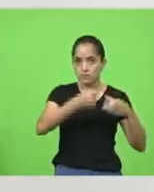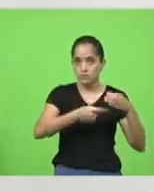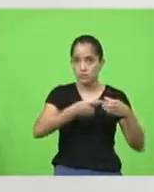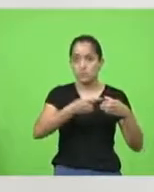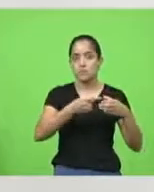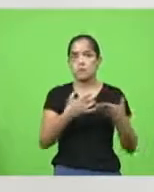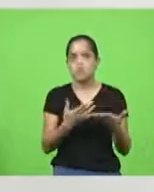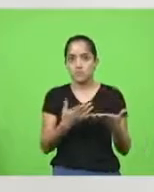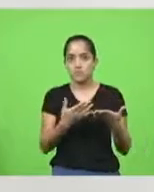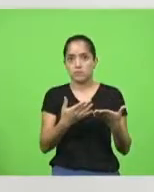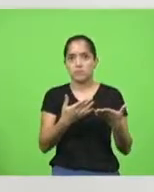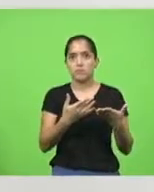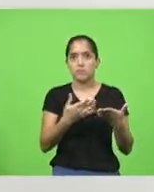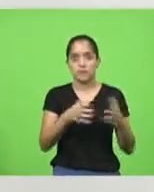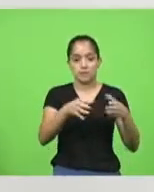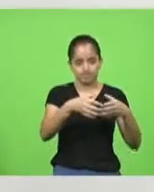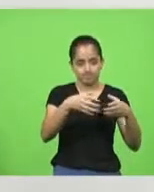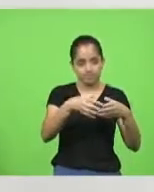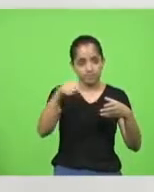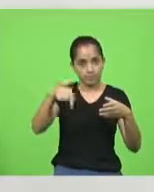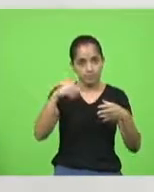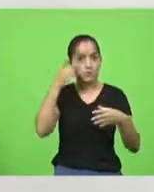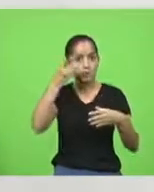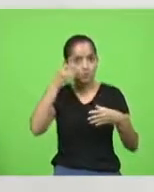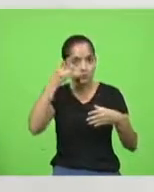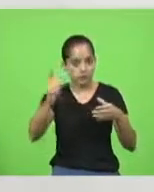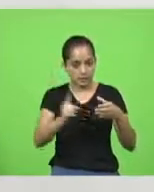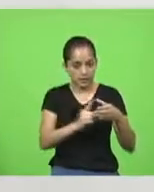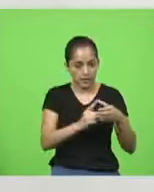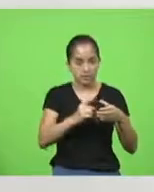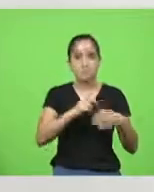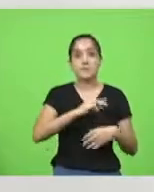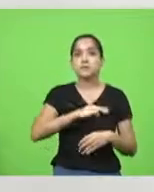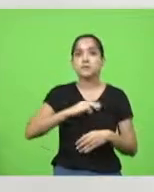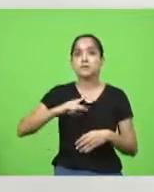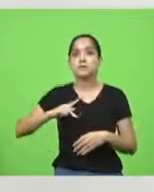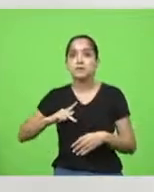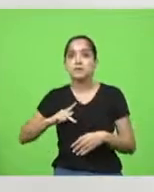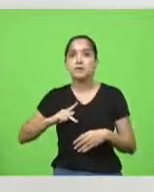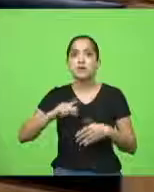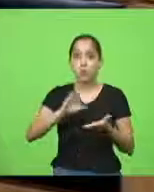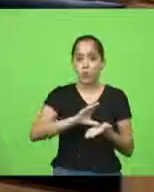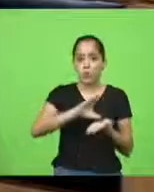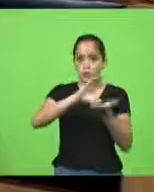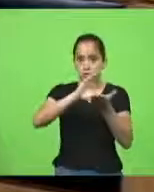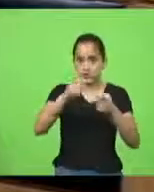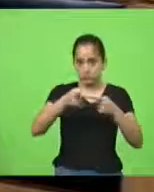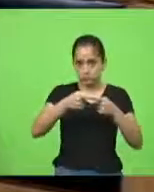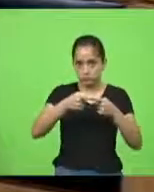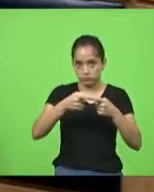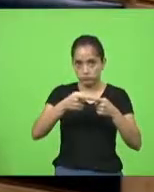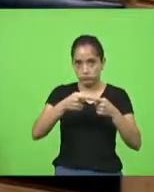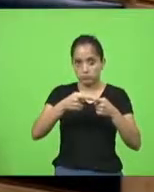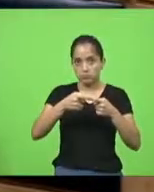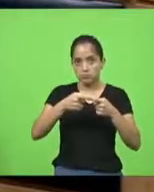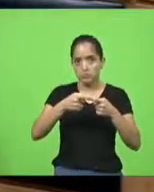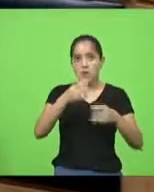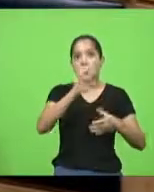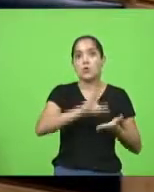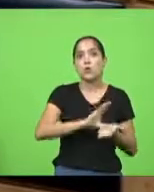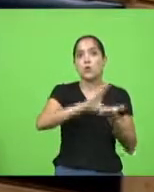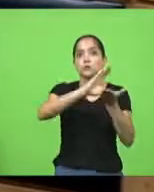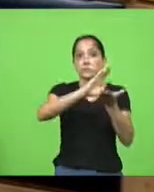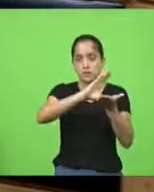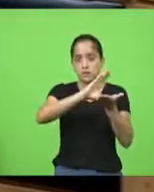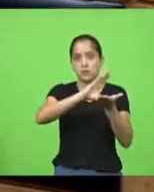formada por membros desta Casa, Ministério Público, Conselho Regional de Medicina, Conselho Regional